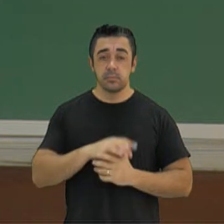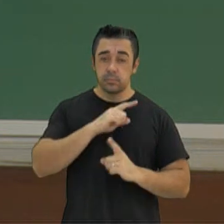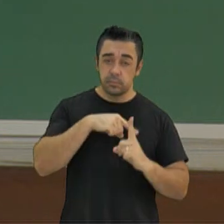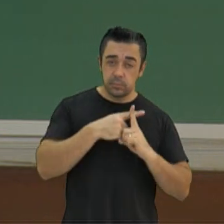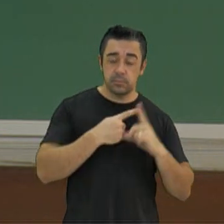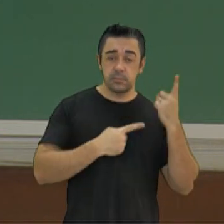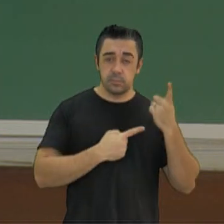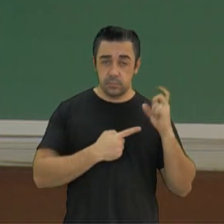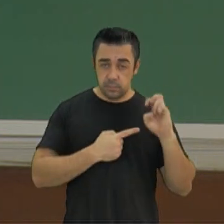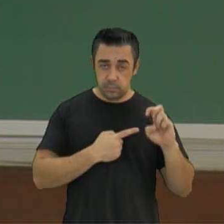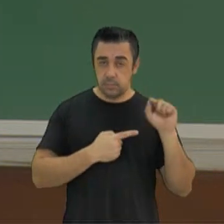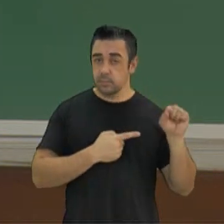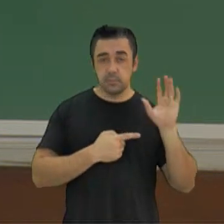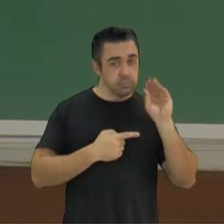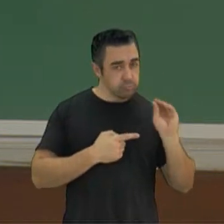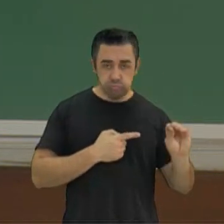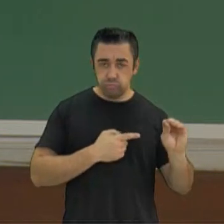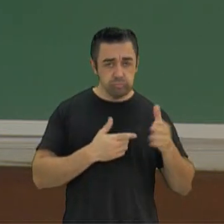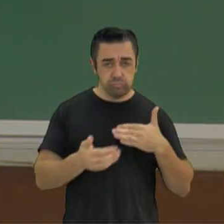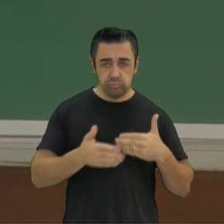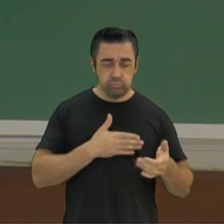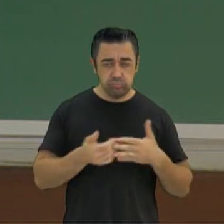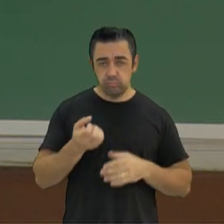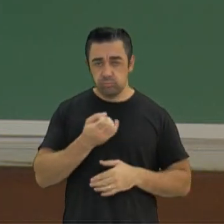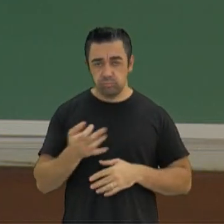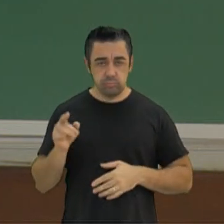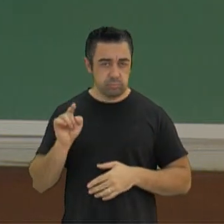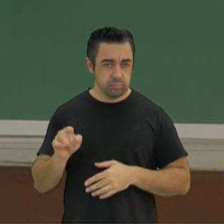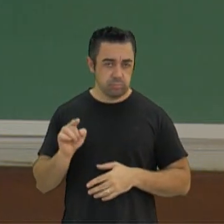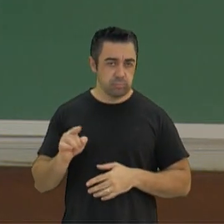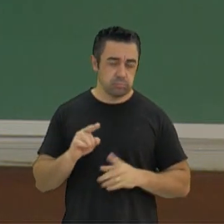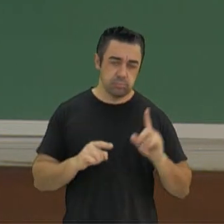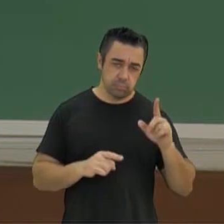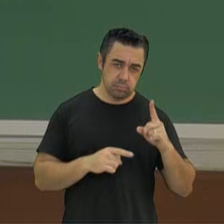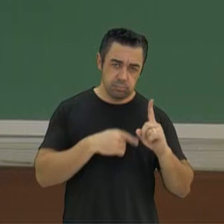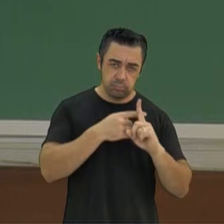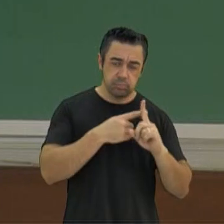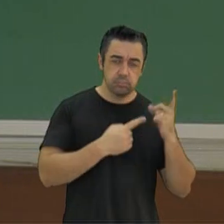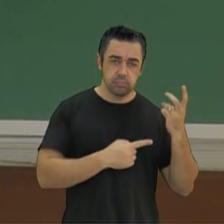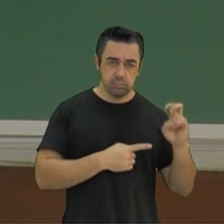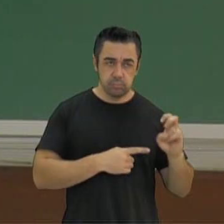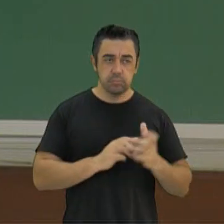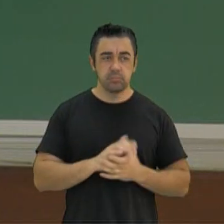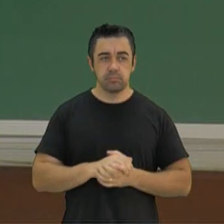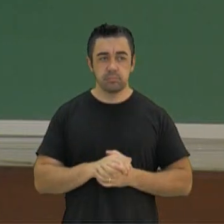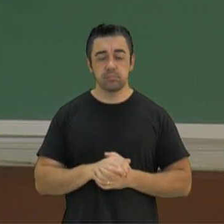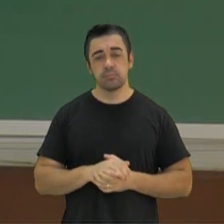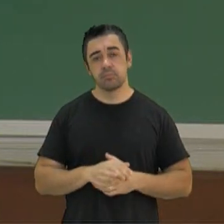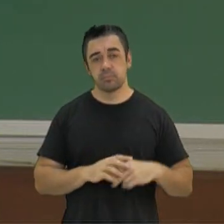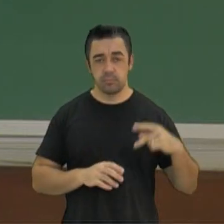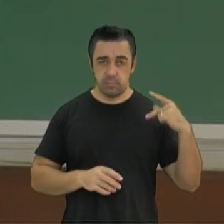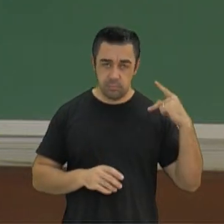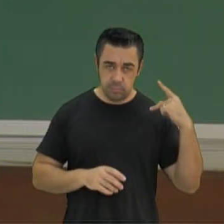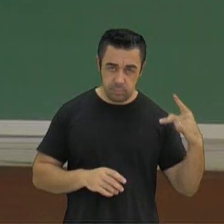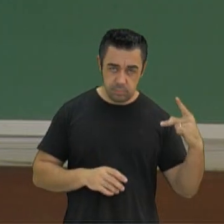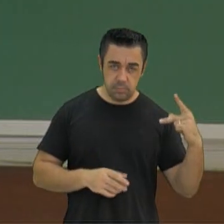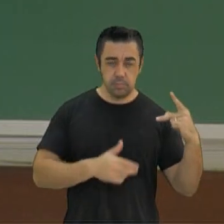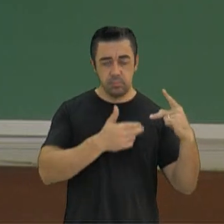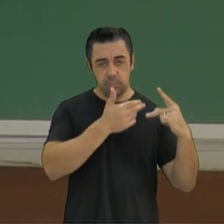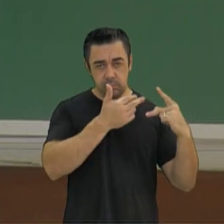que é o do frete, que é R$ 15,00, independente da quantidade que seja adquirida. Então, a expressão que me dá